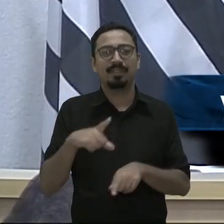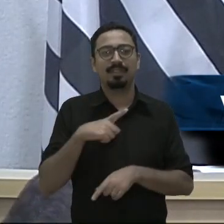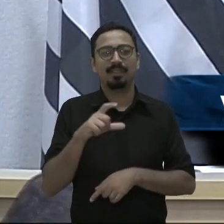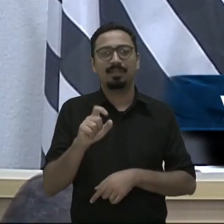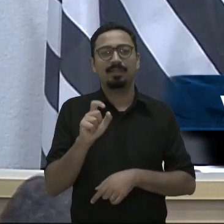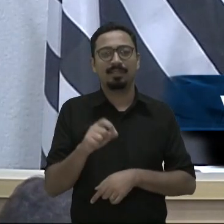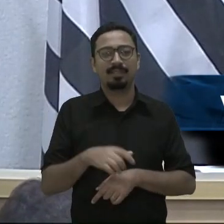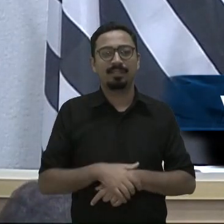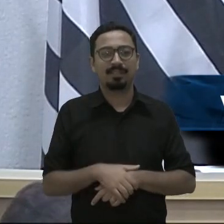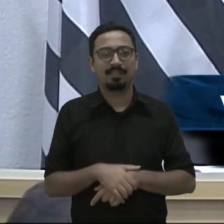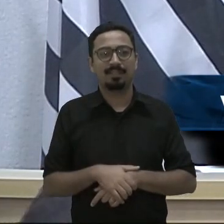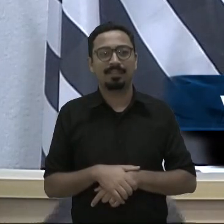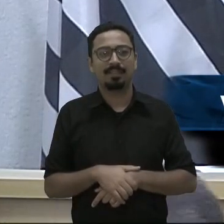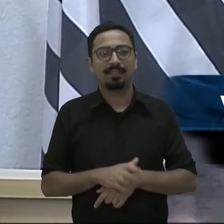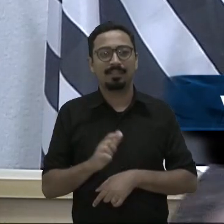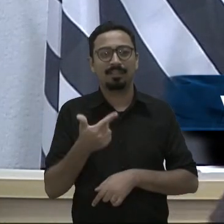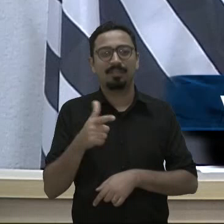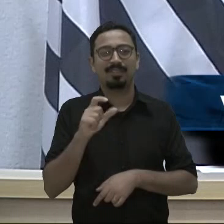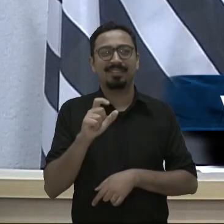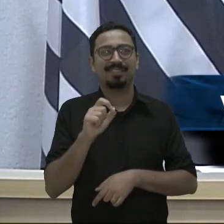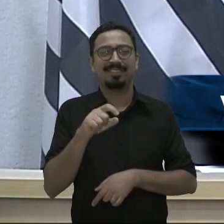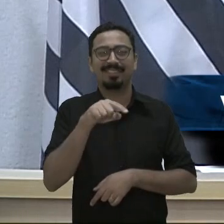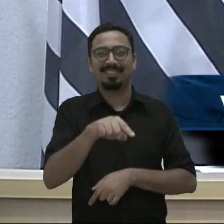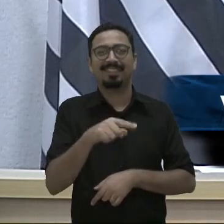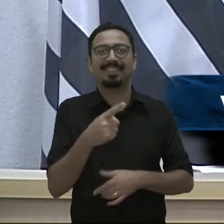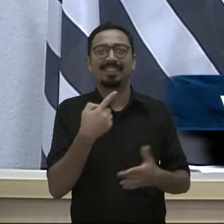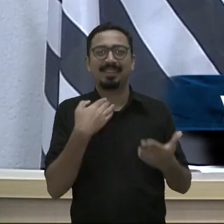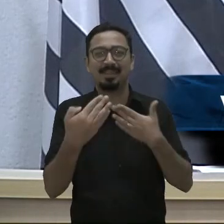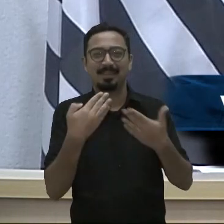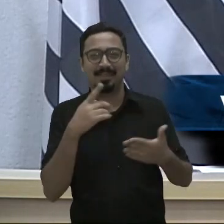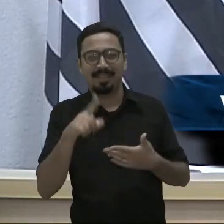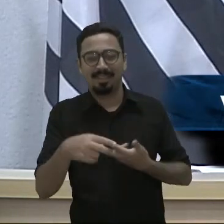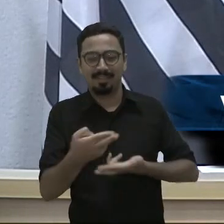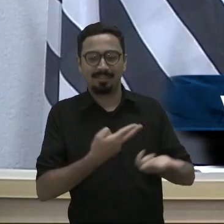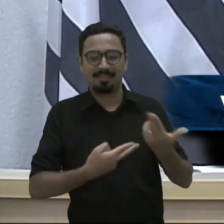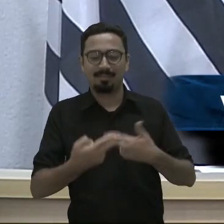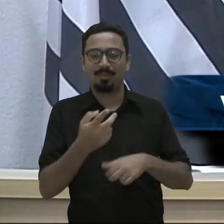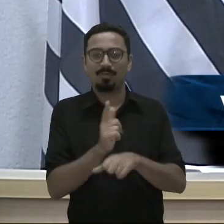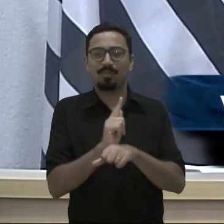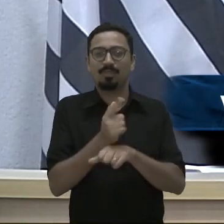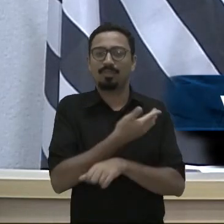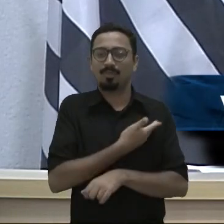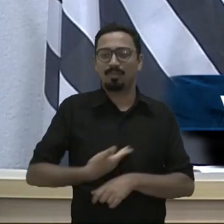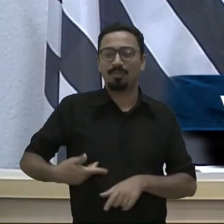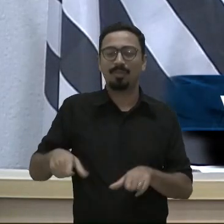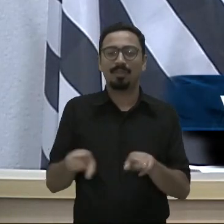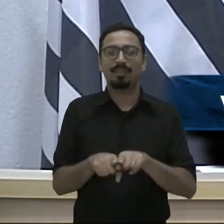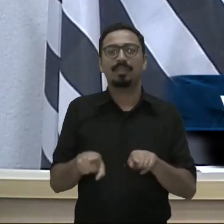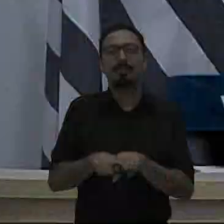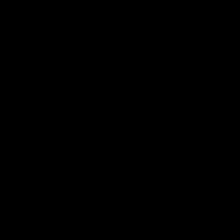tinham esse diálogo com Câmara, com gestão pública, mas é extremamente importante esse diálogo.